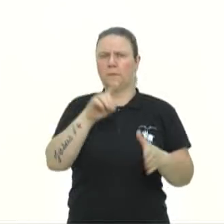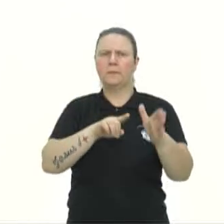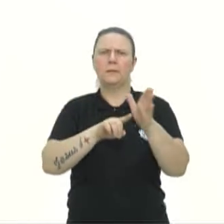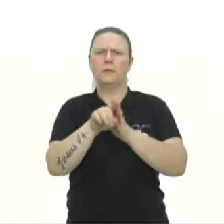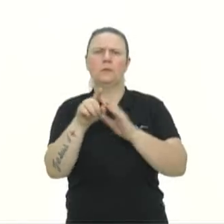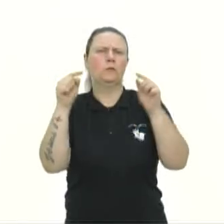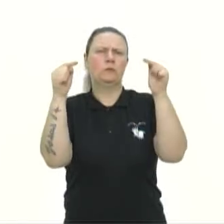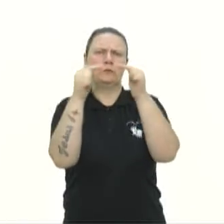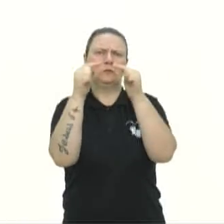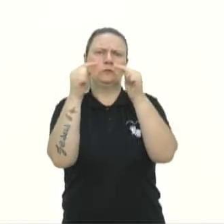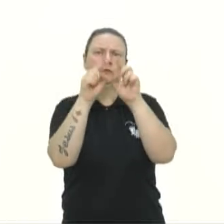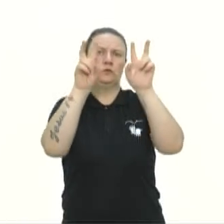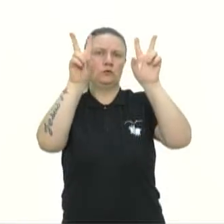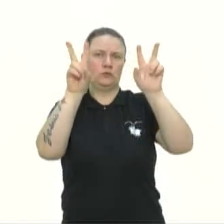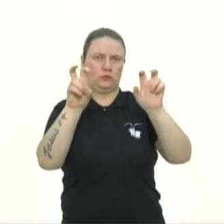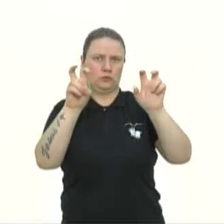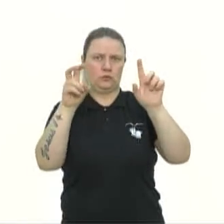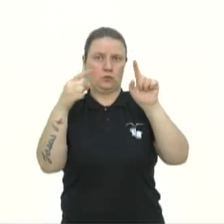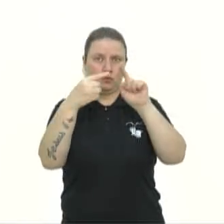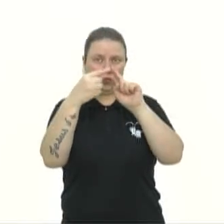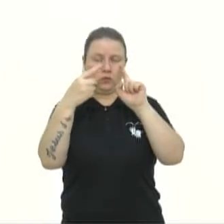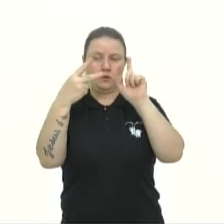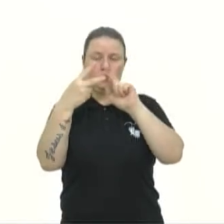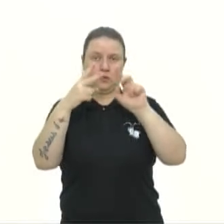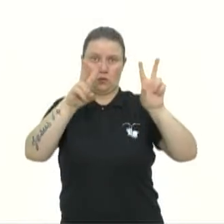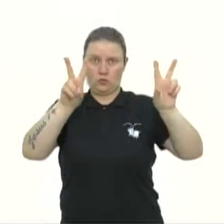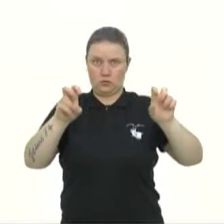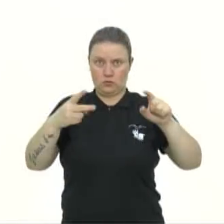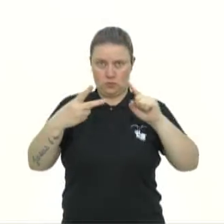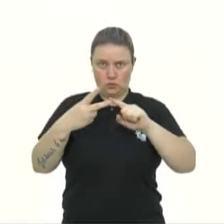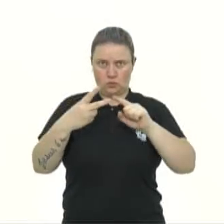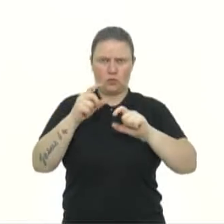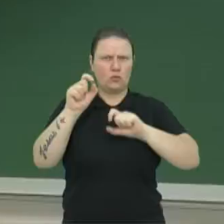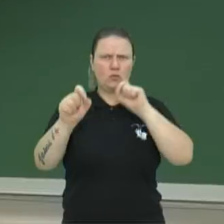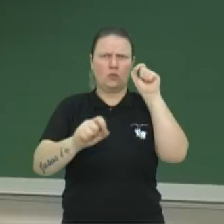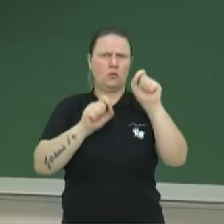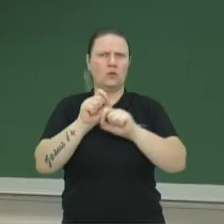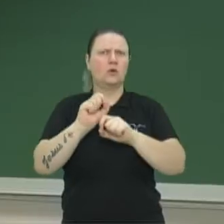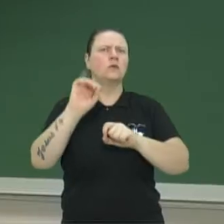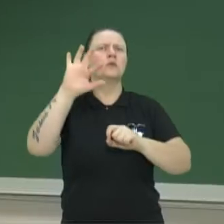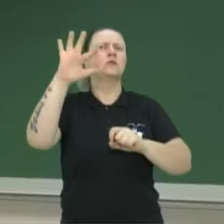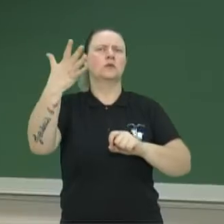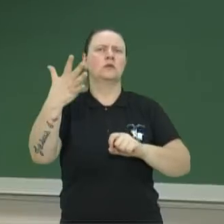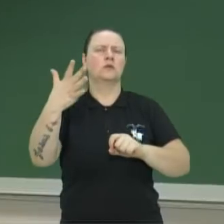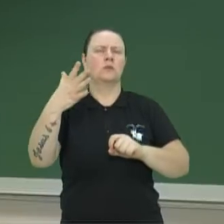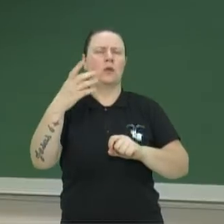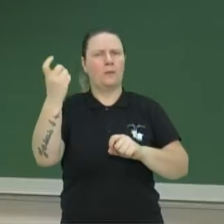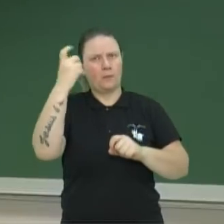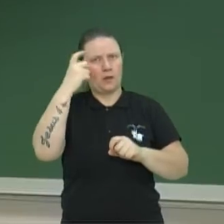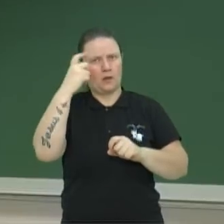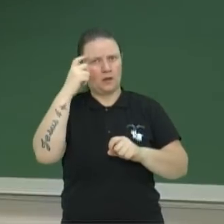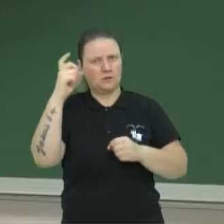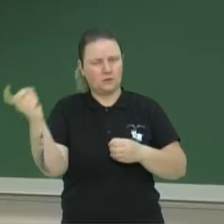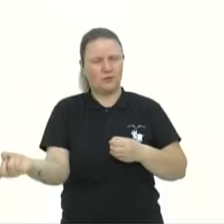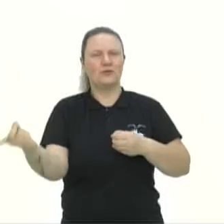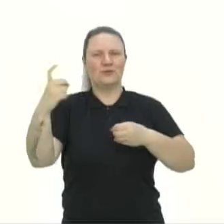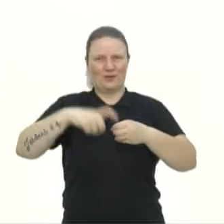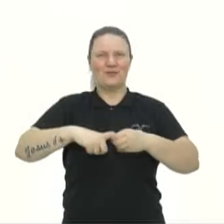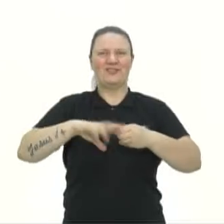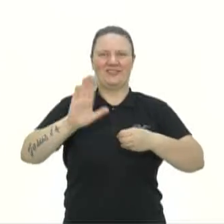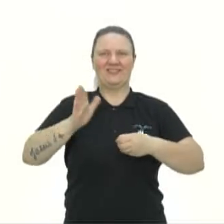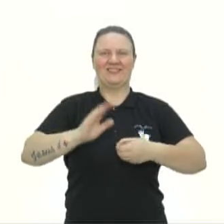o título e o subtítulo, qual é o fato gerador dessa notícia? Pense, responda e já voltamos.